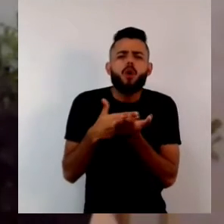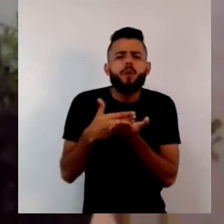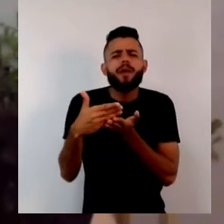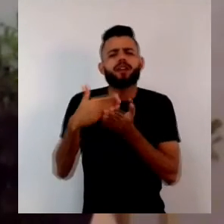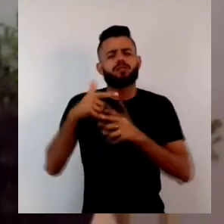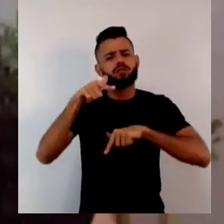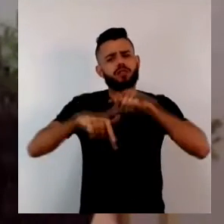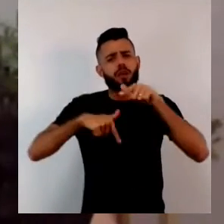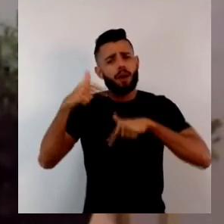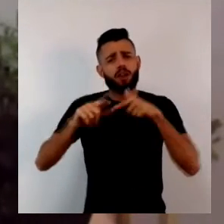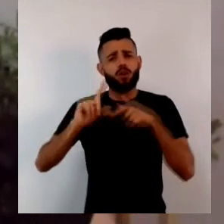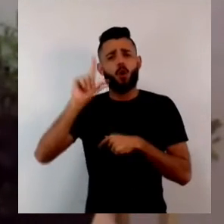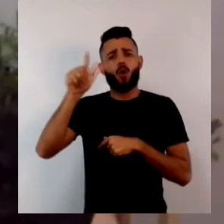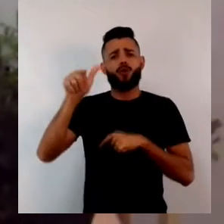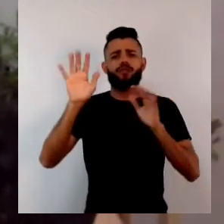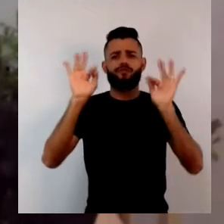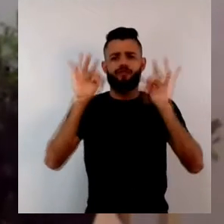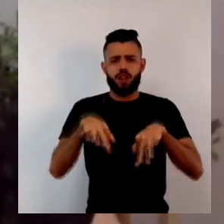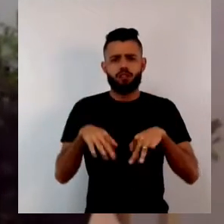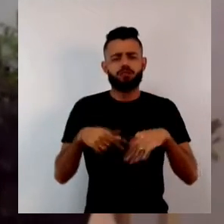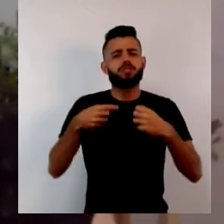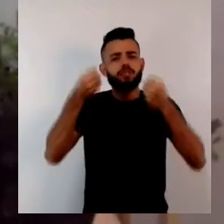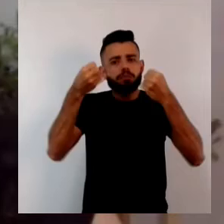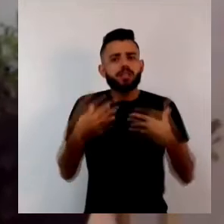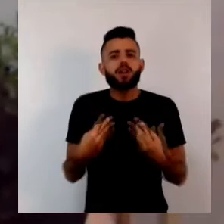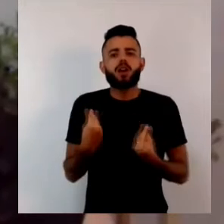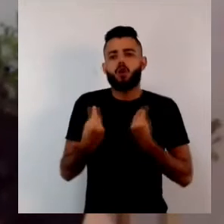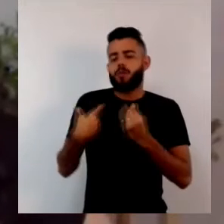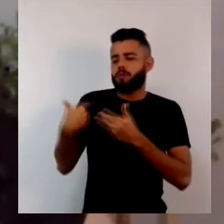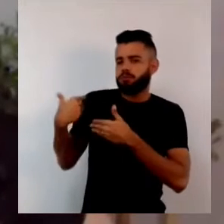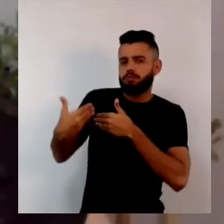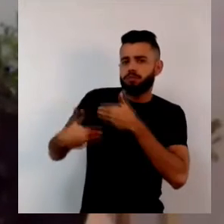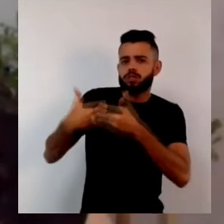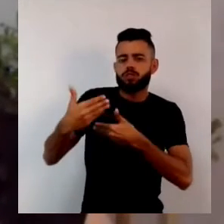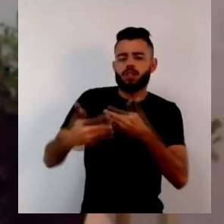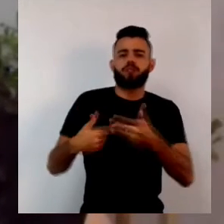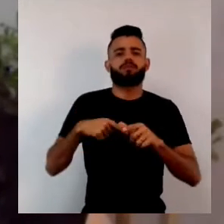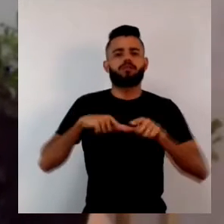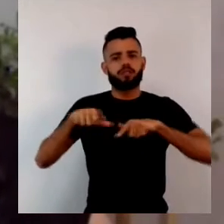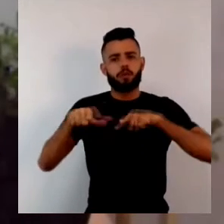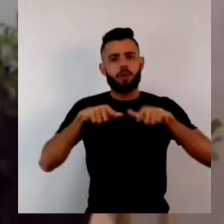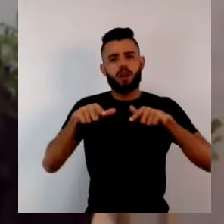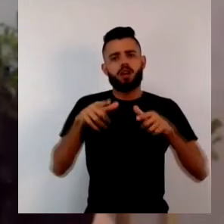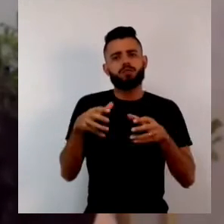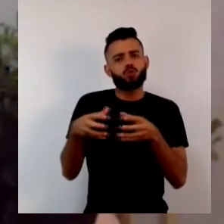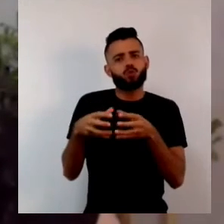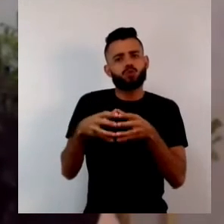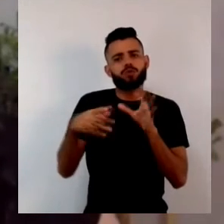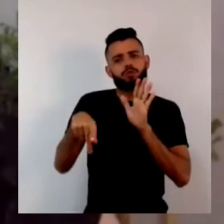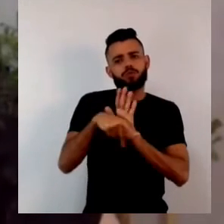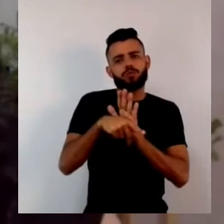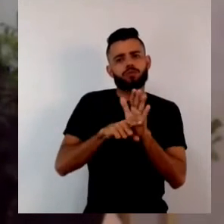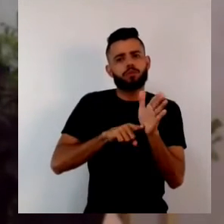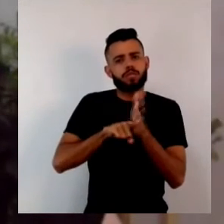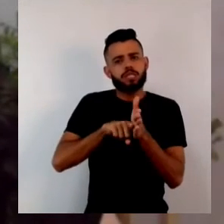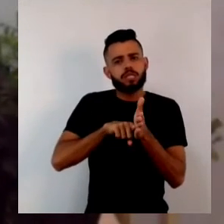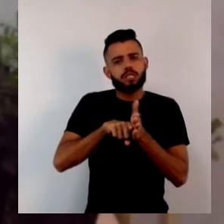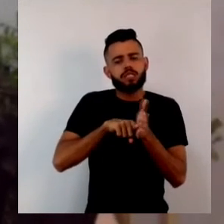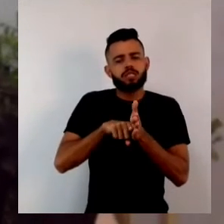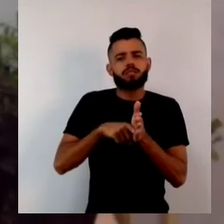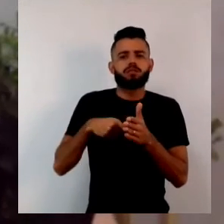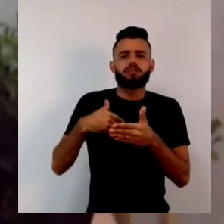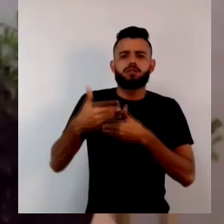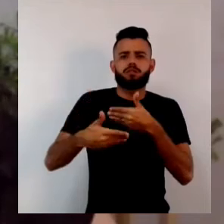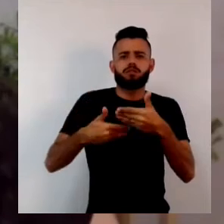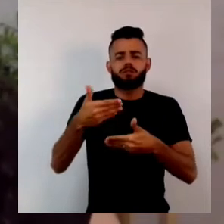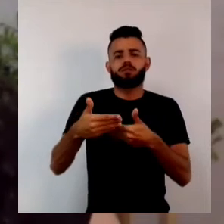que eu cheguei nesse processo de trabalhar nesse grupo de pesquisa que sequenciou os primeiros genomas do coronavírus